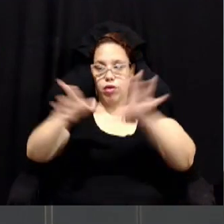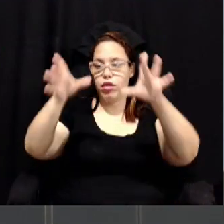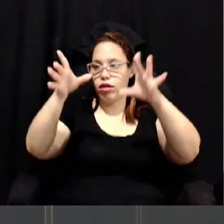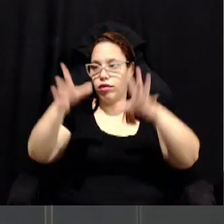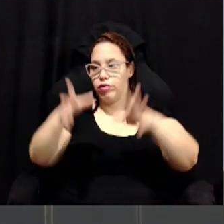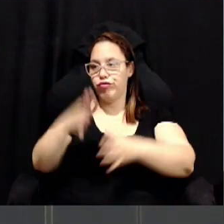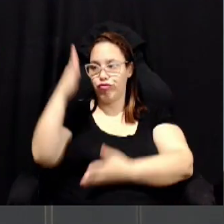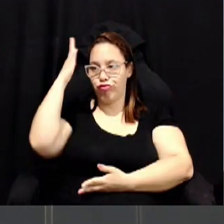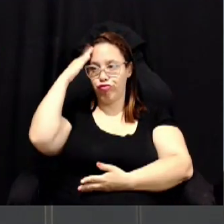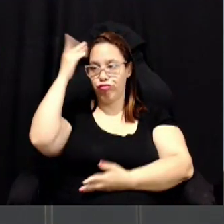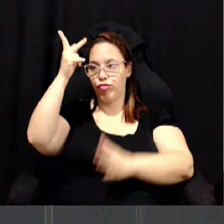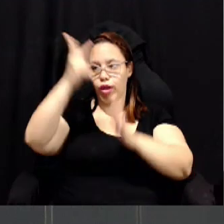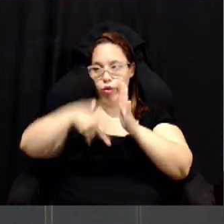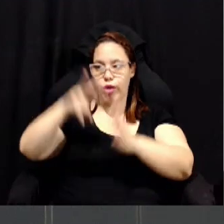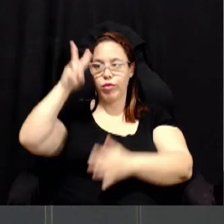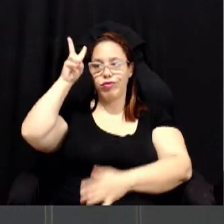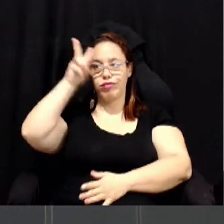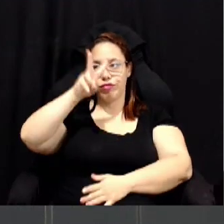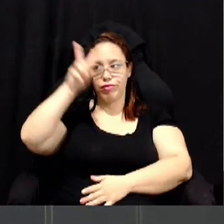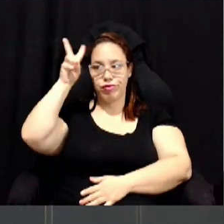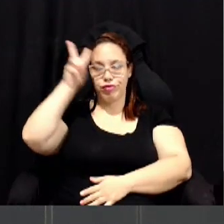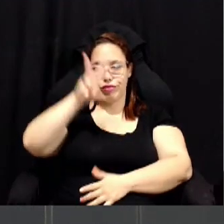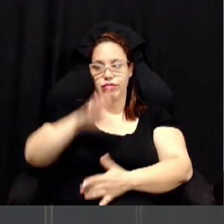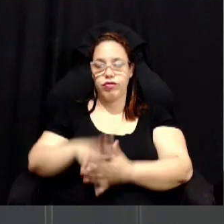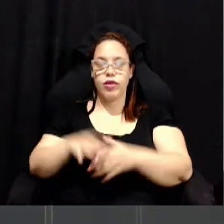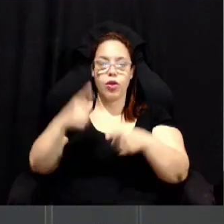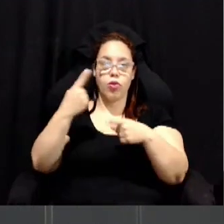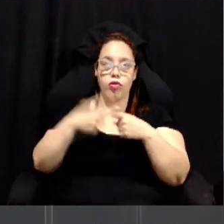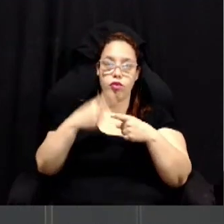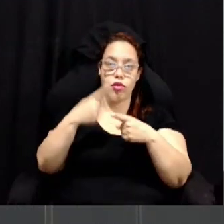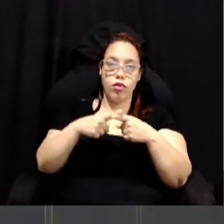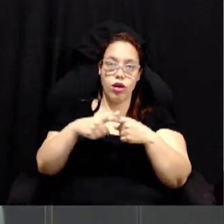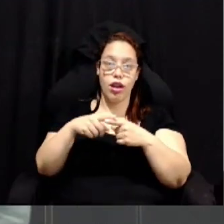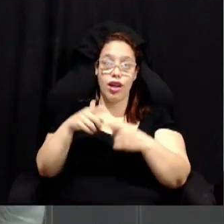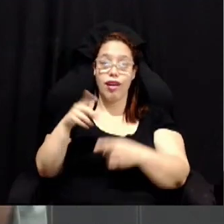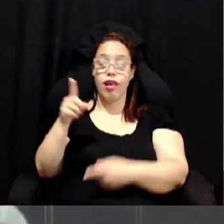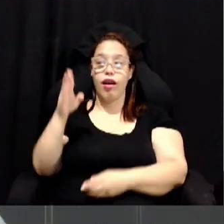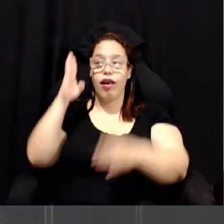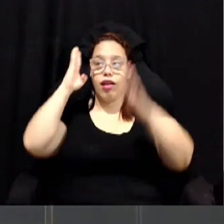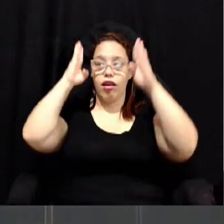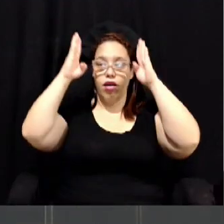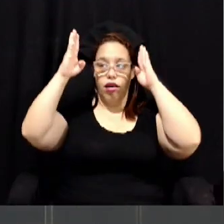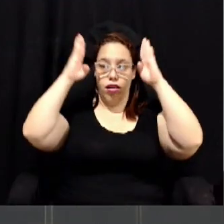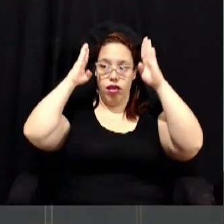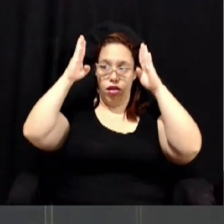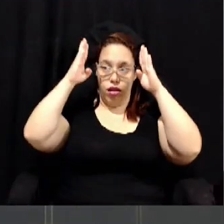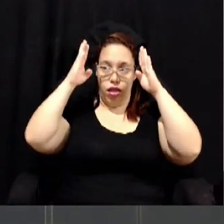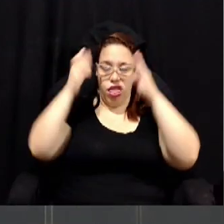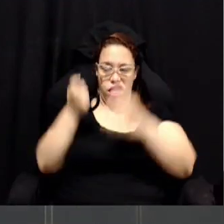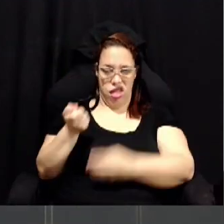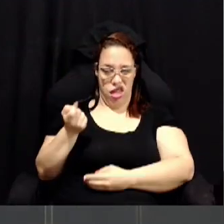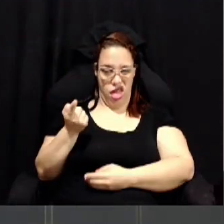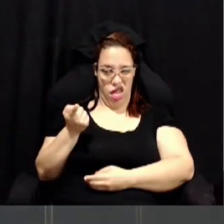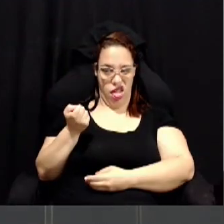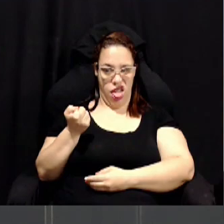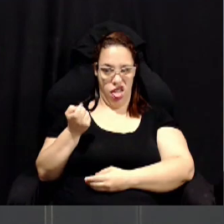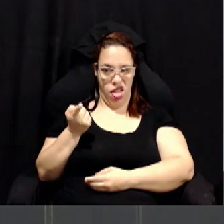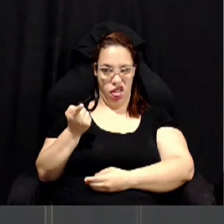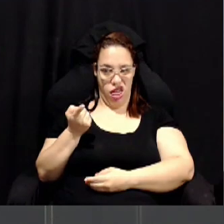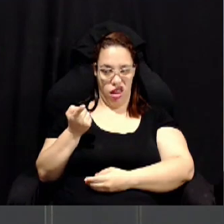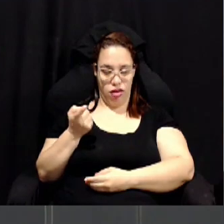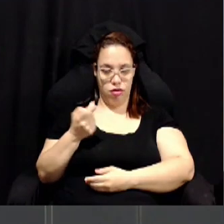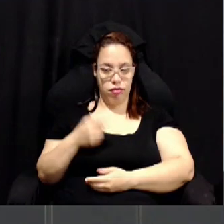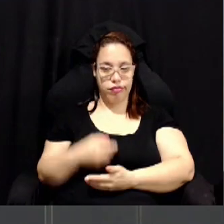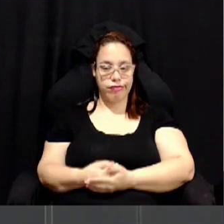própria história, saber por que eu não era burra, eu não era esquisita, porque aí vem esse bullying,